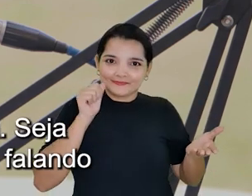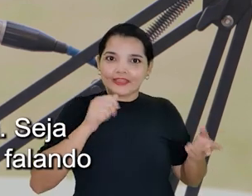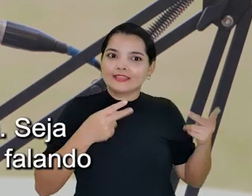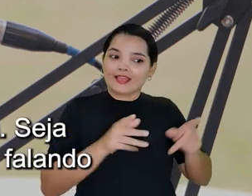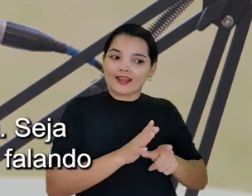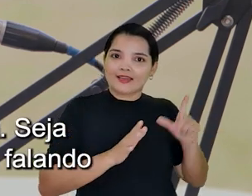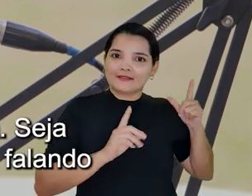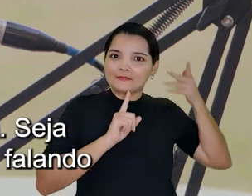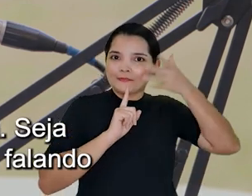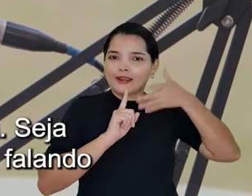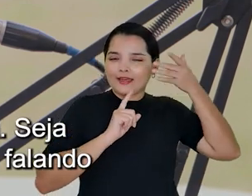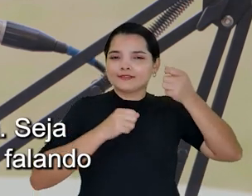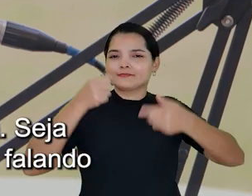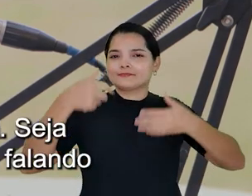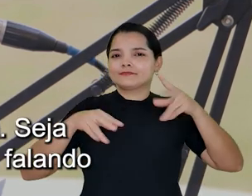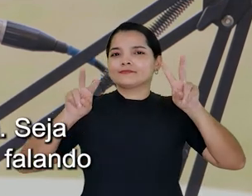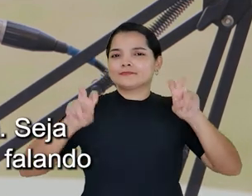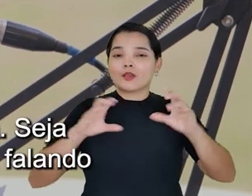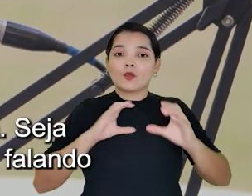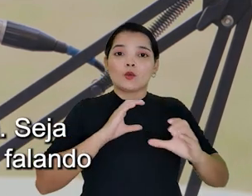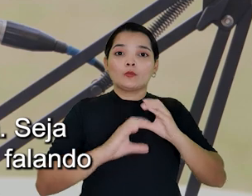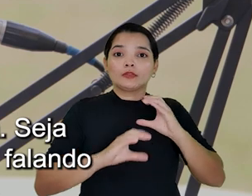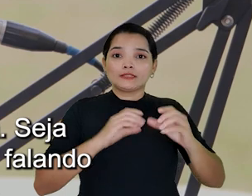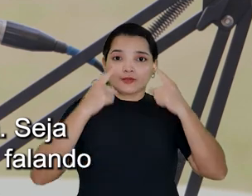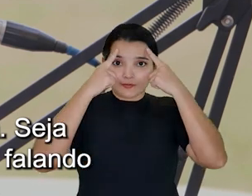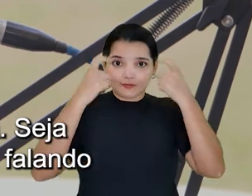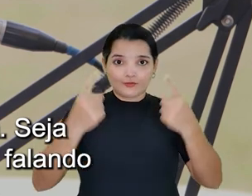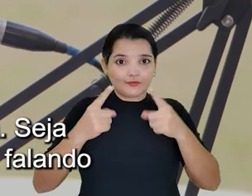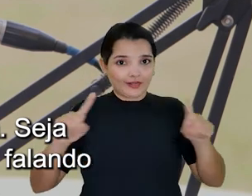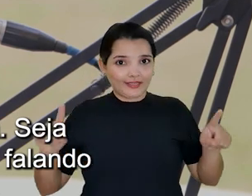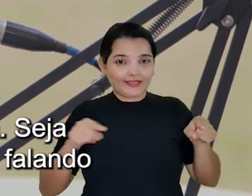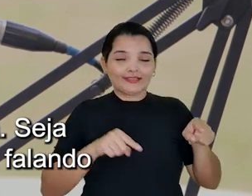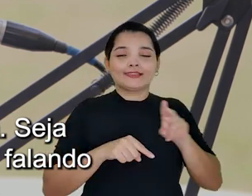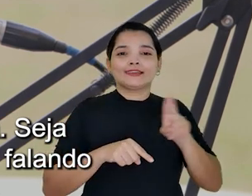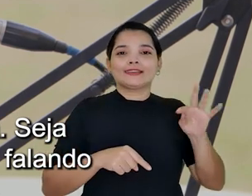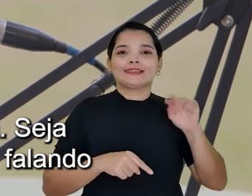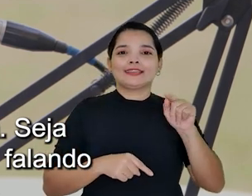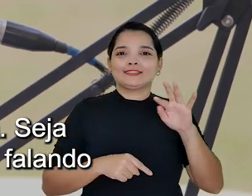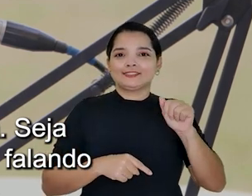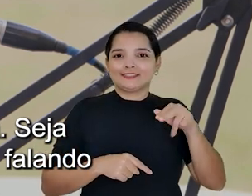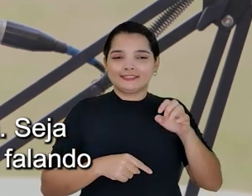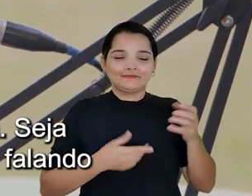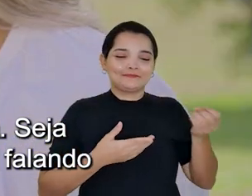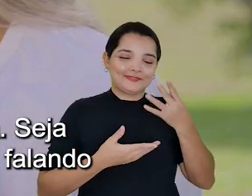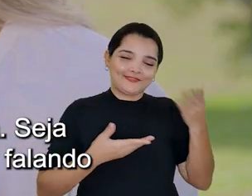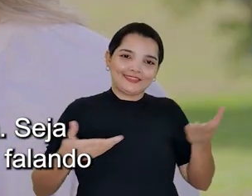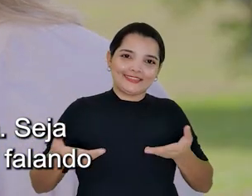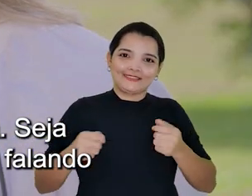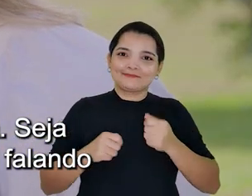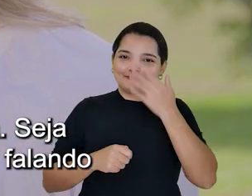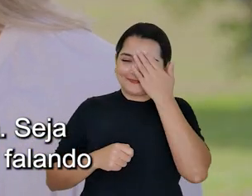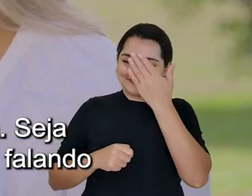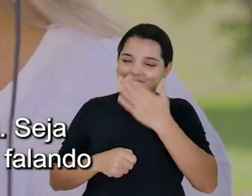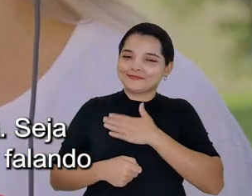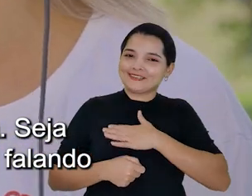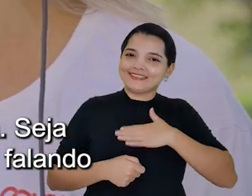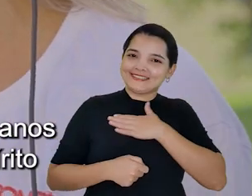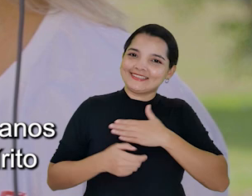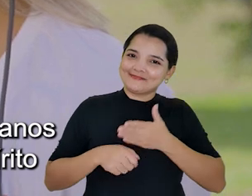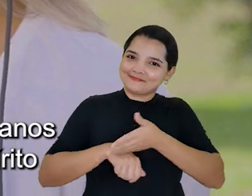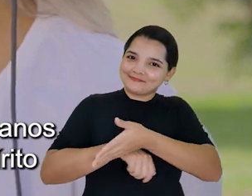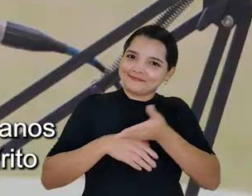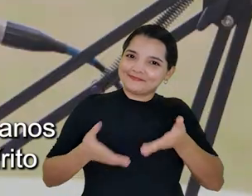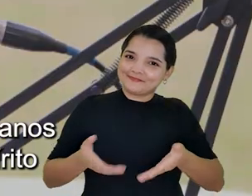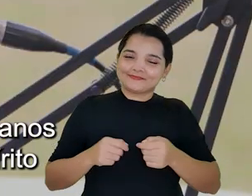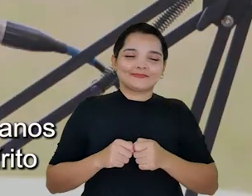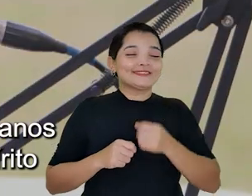palestra sobre comunicação não violenta Tatiane Braga seja bem-vinda Obrigada Isa um prazer est aqui falando